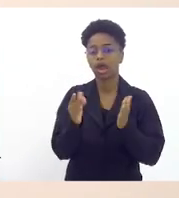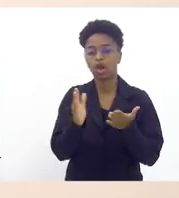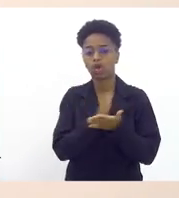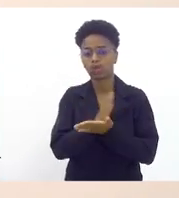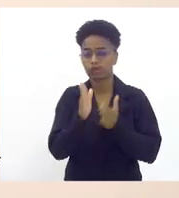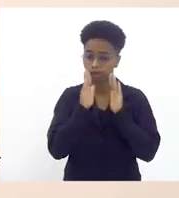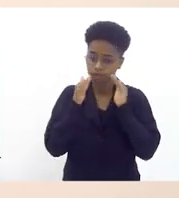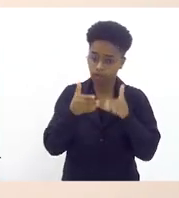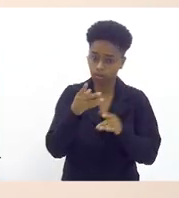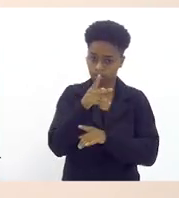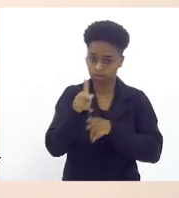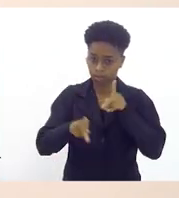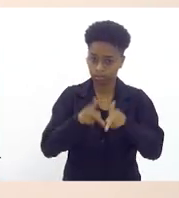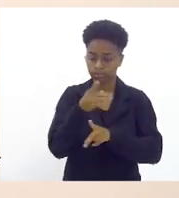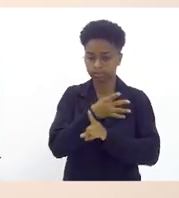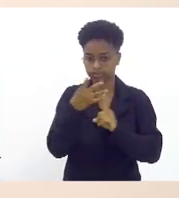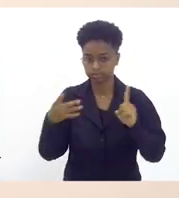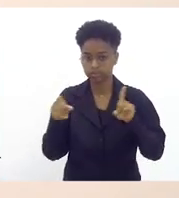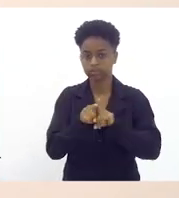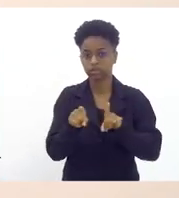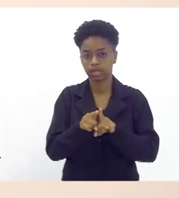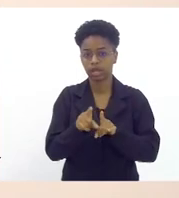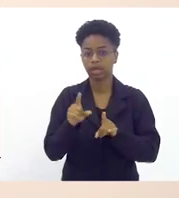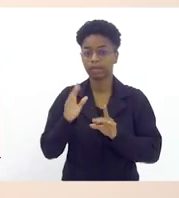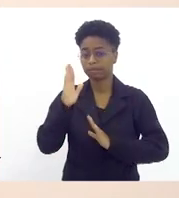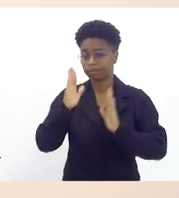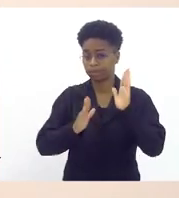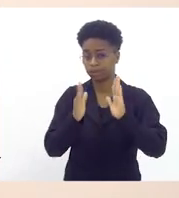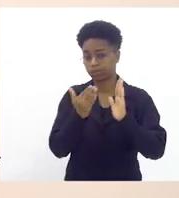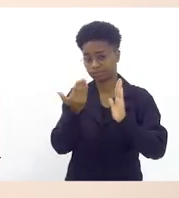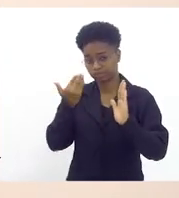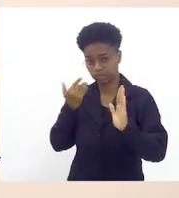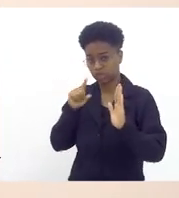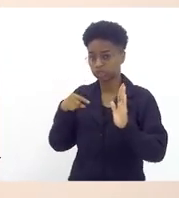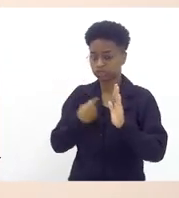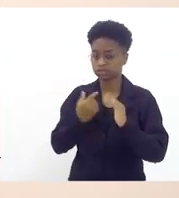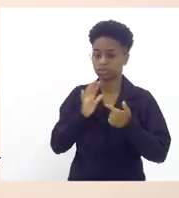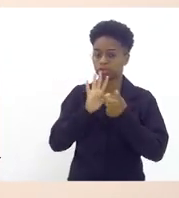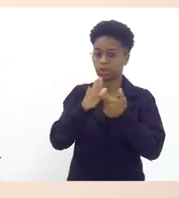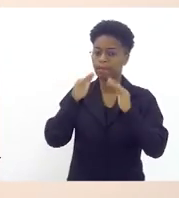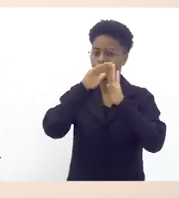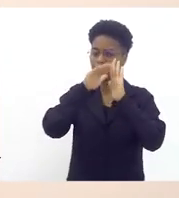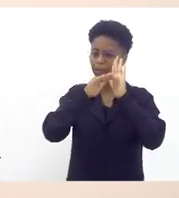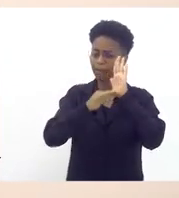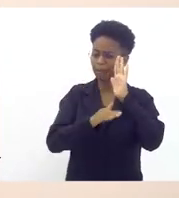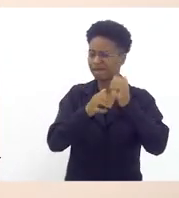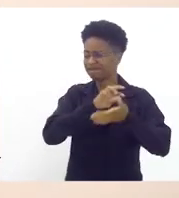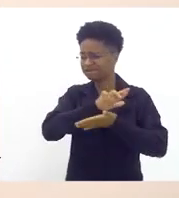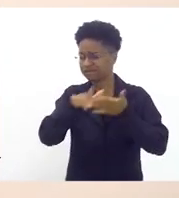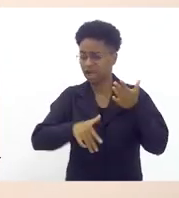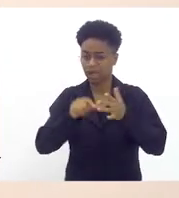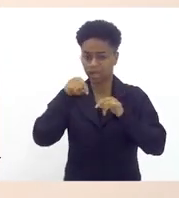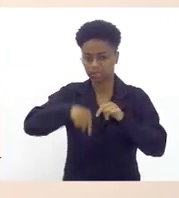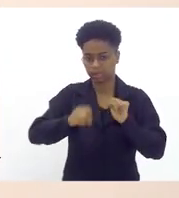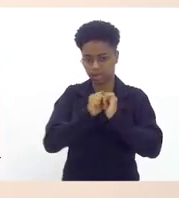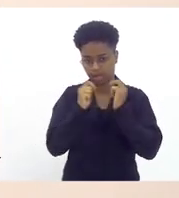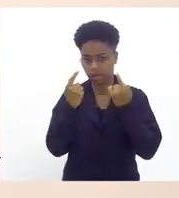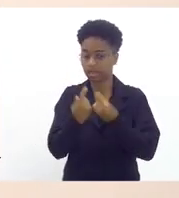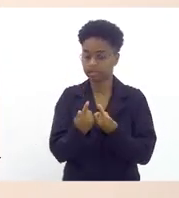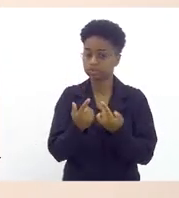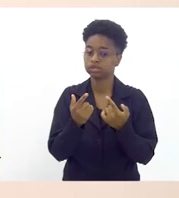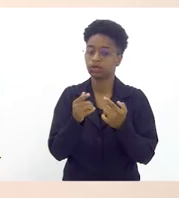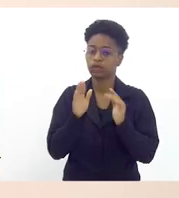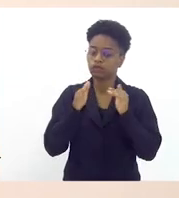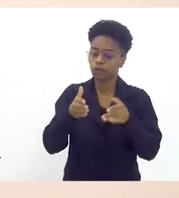população LGBT também. Né, na última legislatura, nós fomos a mandata que mais apresentou proposições LGBTs na LERJ. Né, mas é isso. Né,